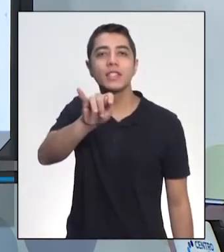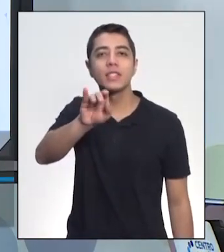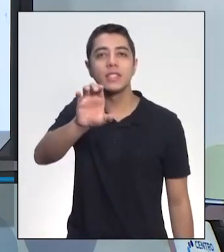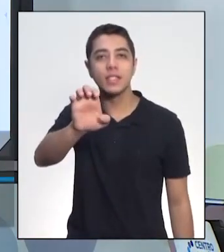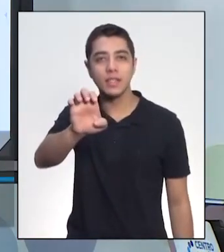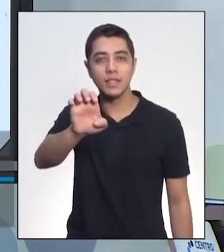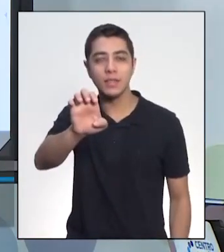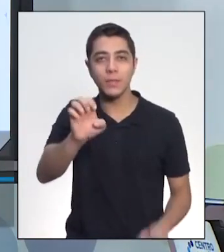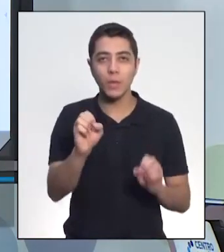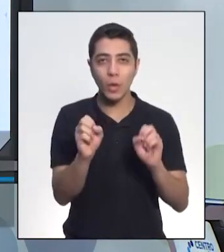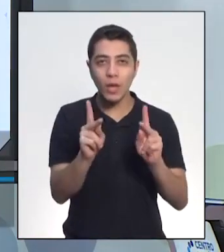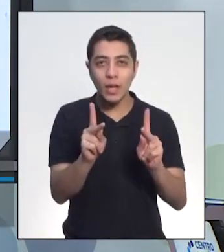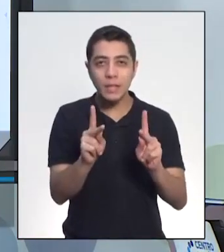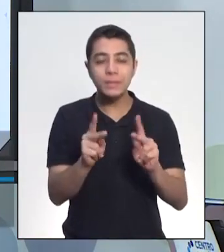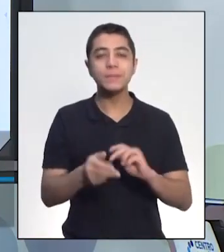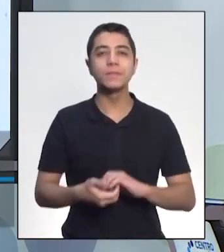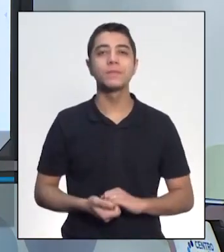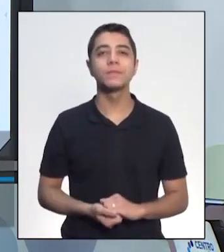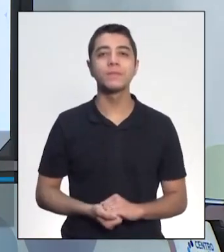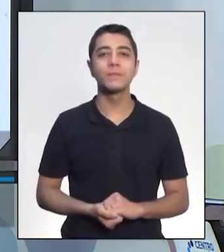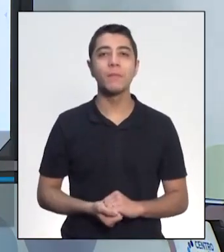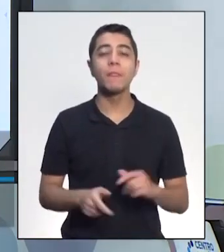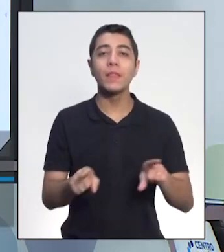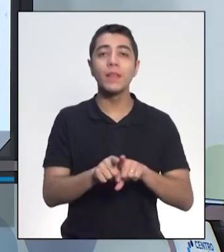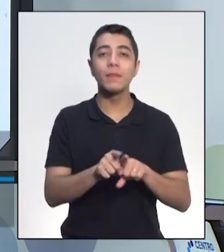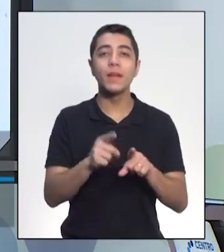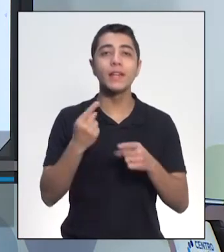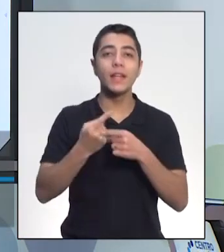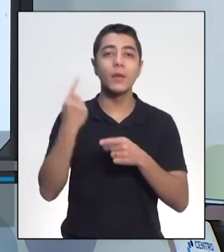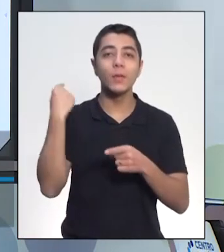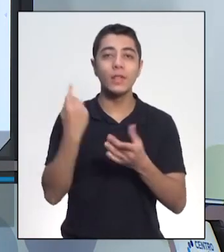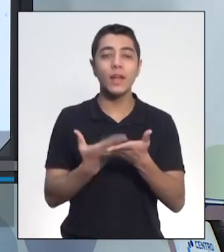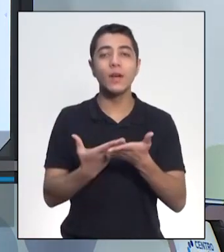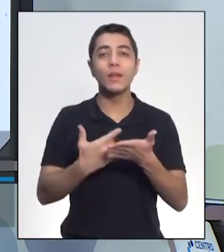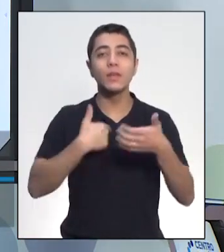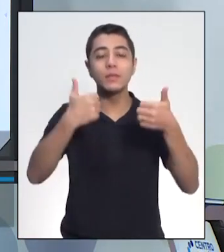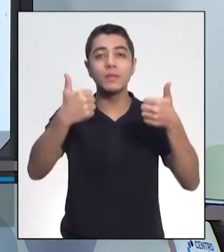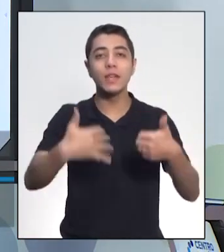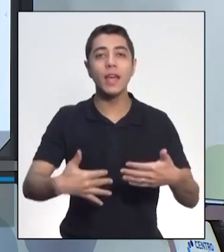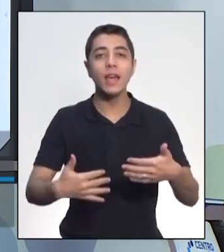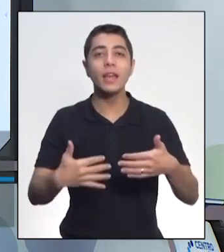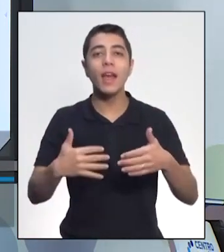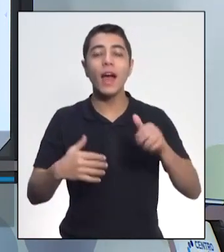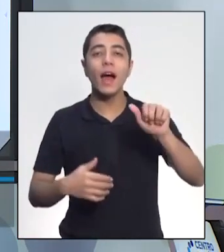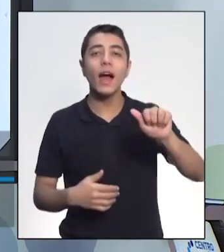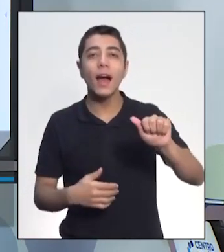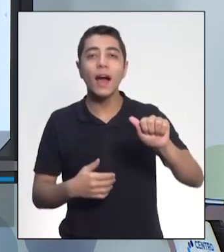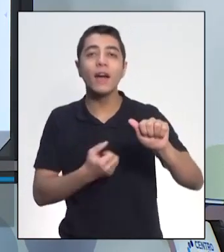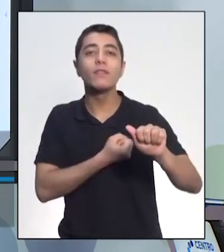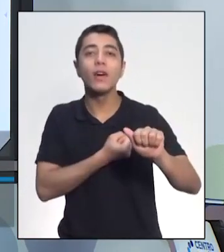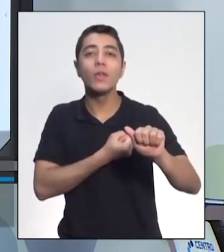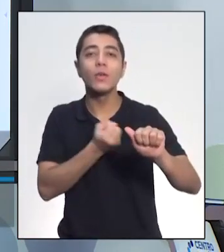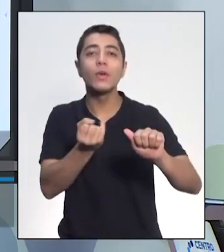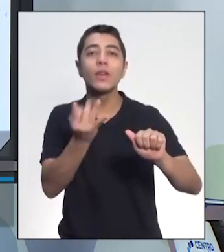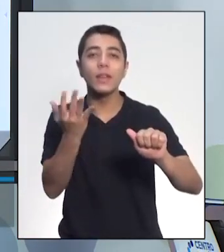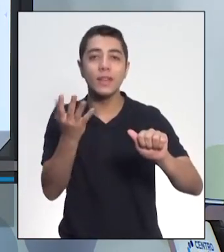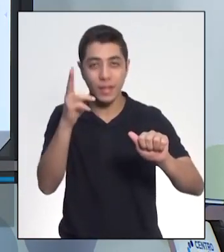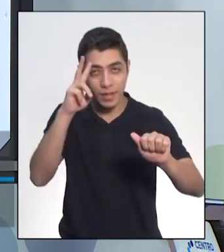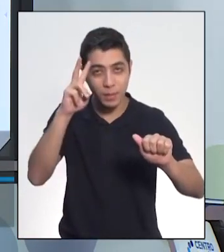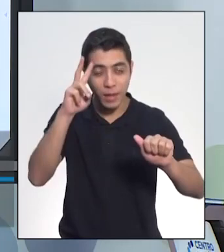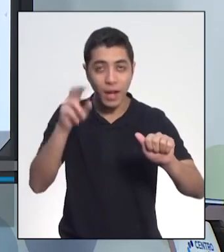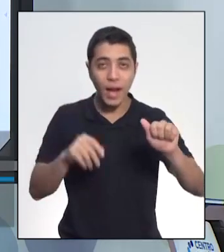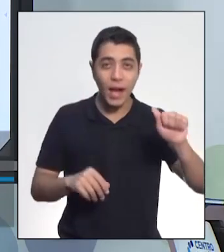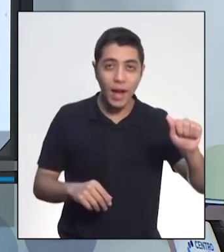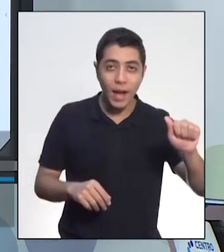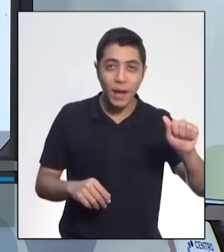a. Bom, o a, que é aquela constante, lembra? O a, o b e o c são 3 números, são 3 constantes. Eu já informei